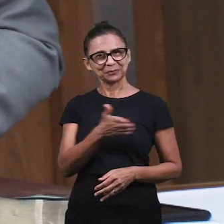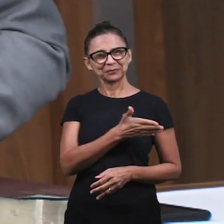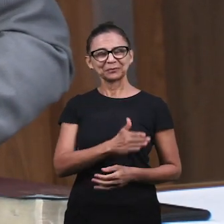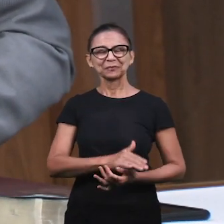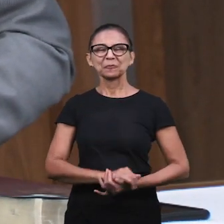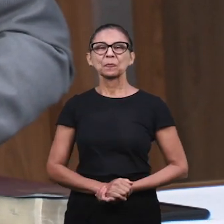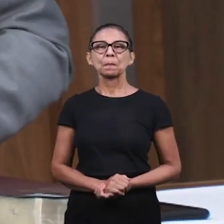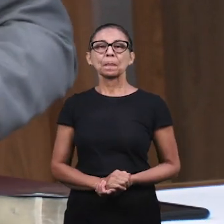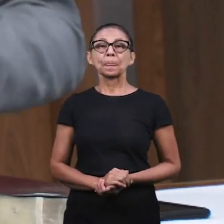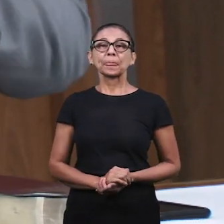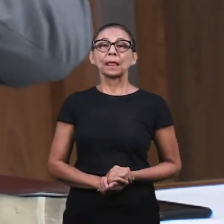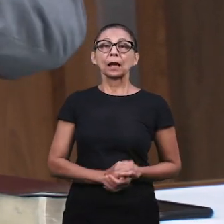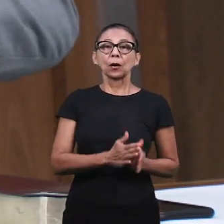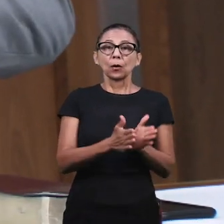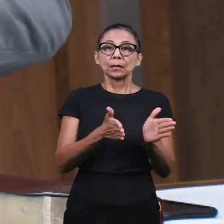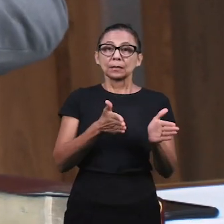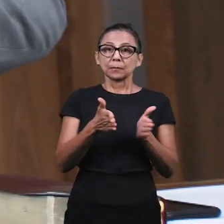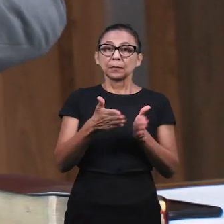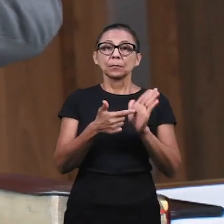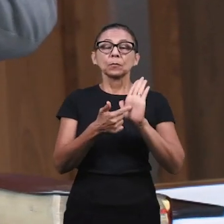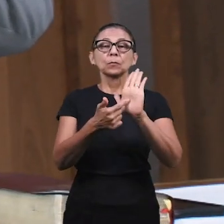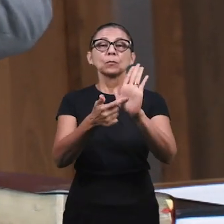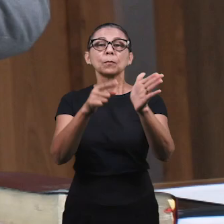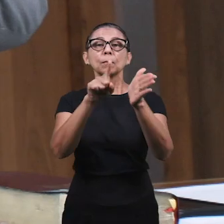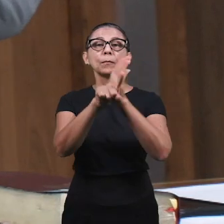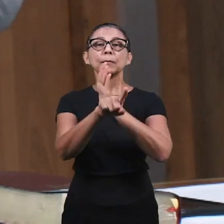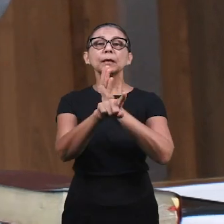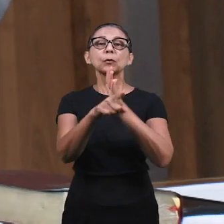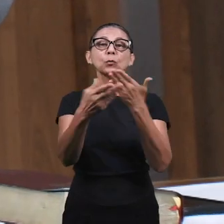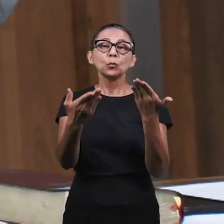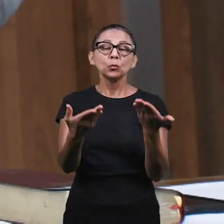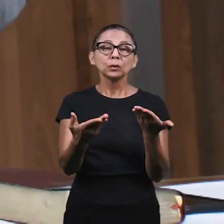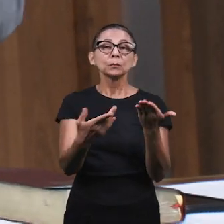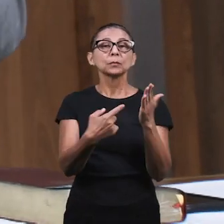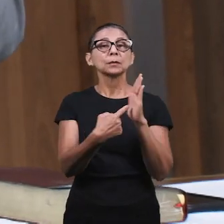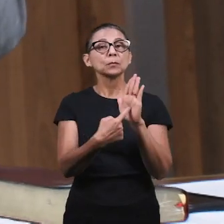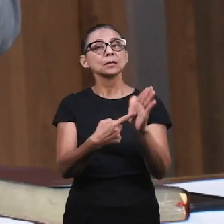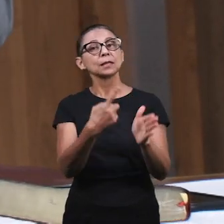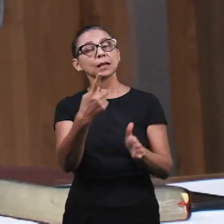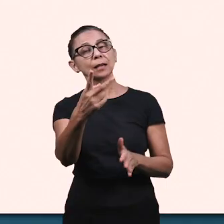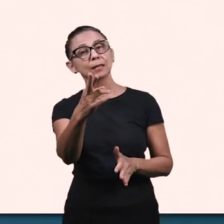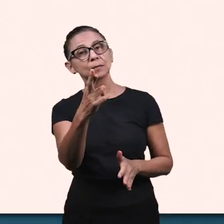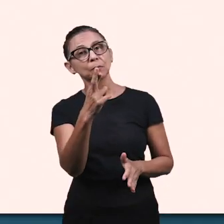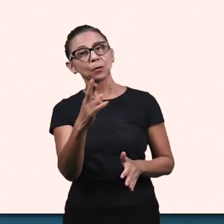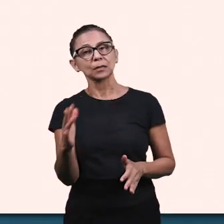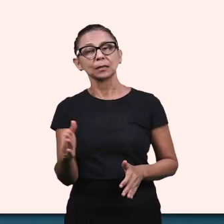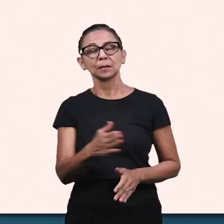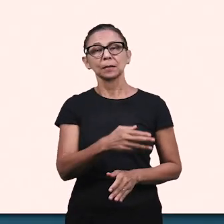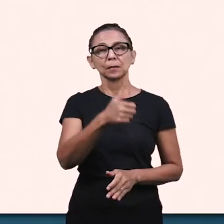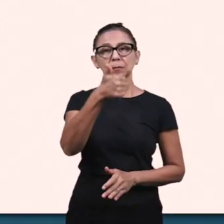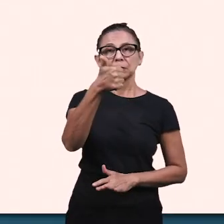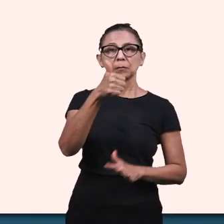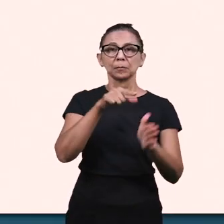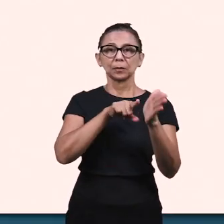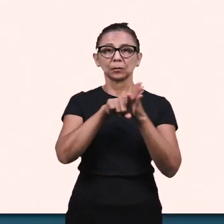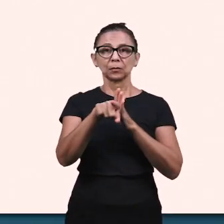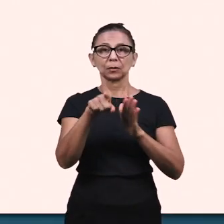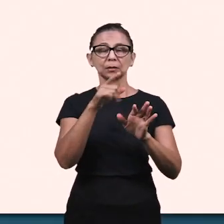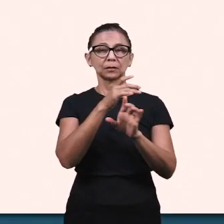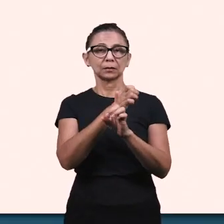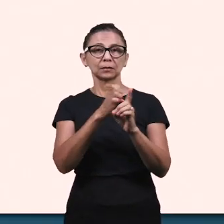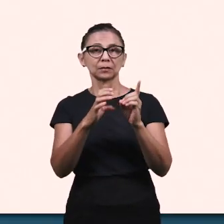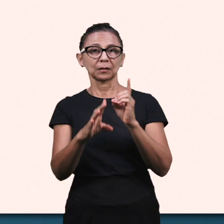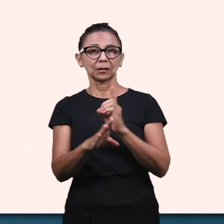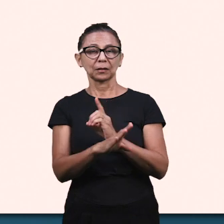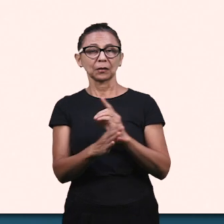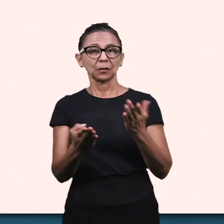então passar às perguntas para que nós possamos apresentar as respostas. Vamos lá. A primeira pergunta que foi trazida na